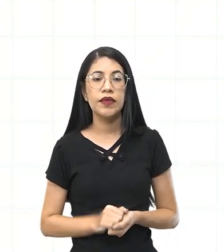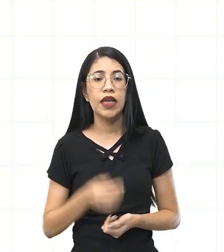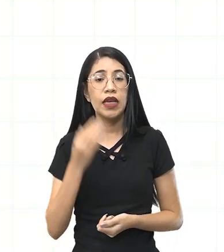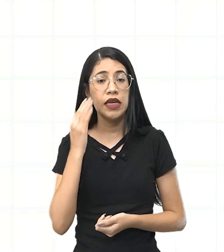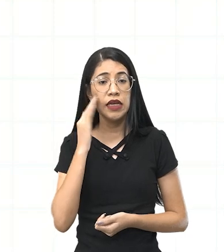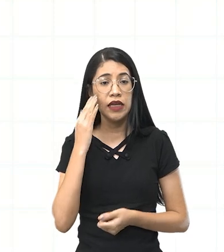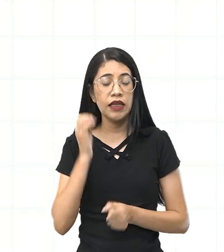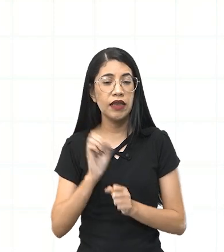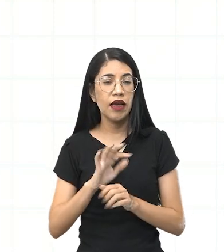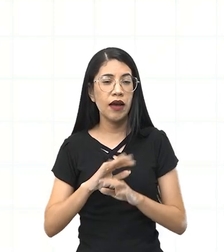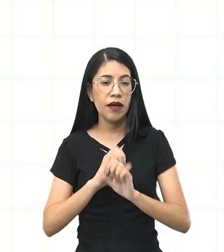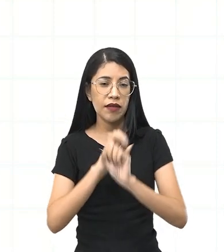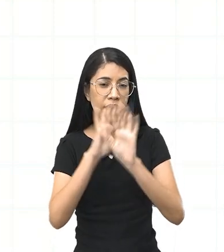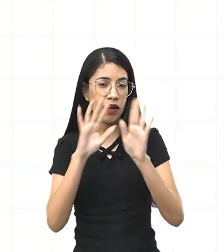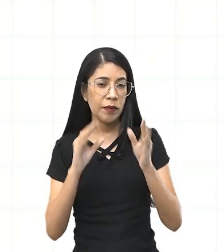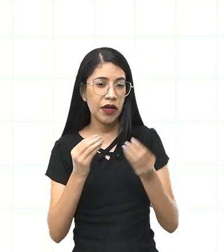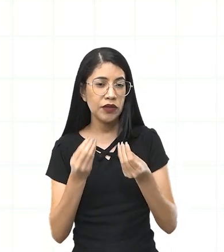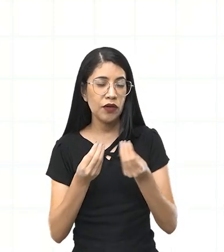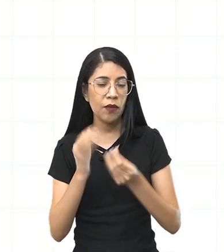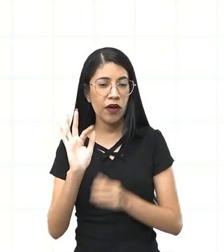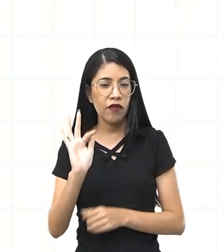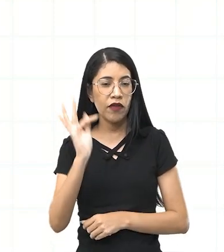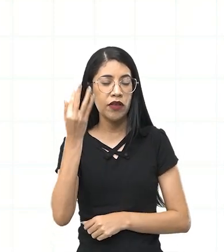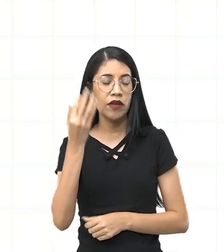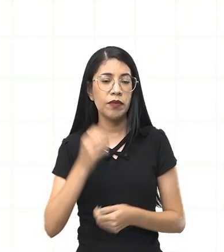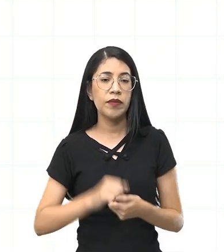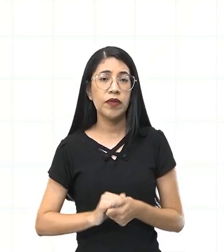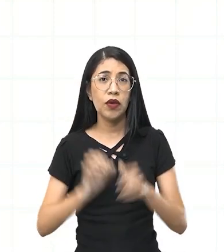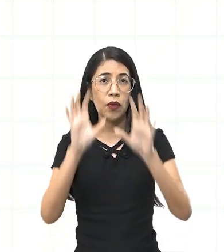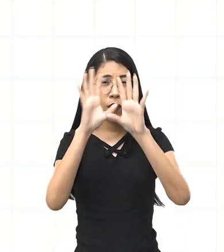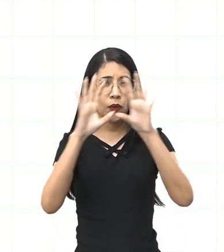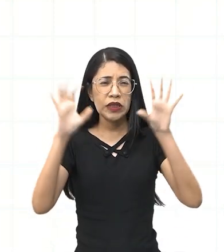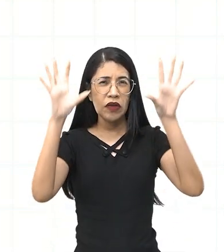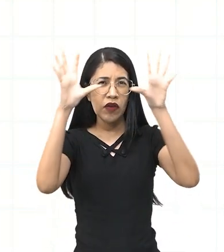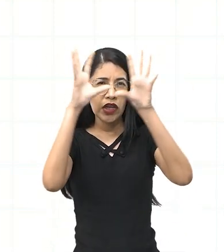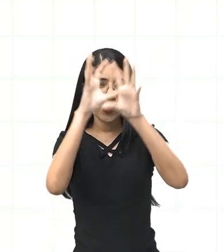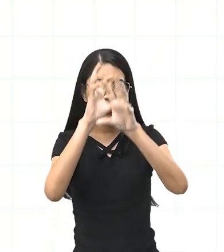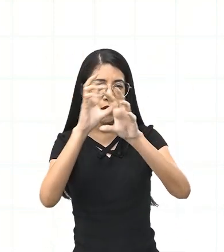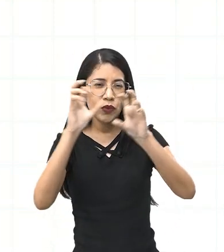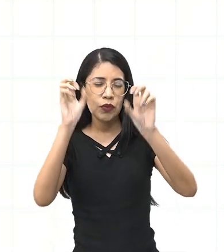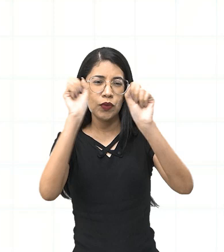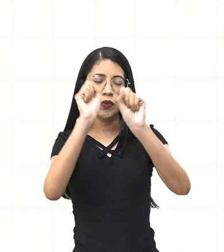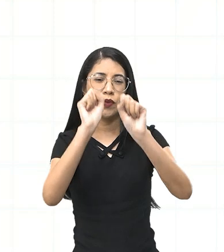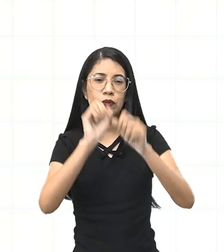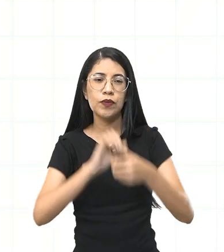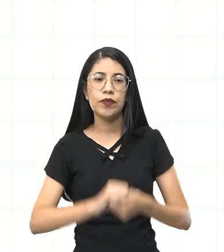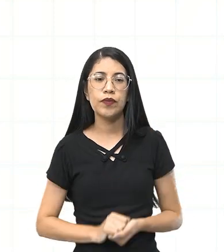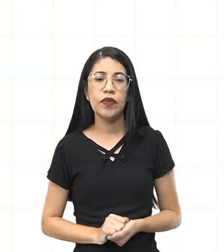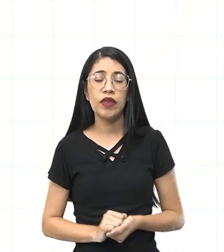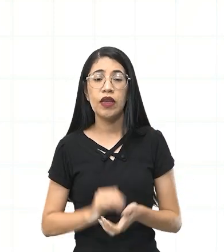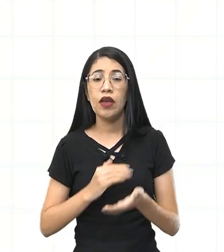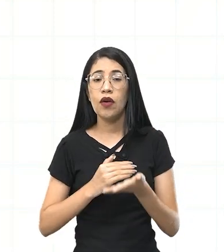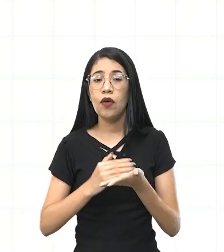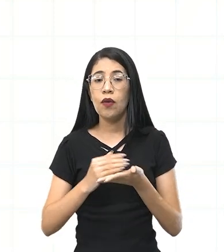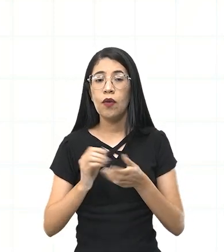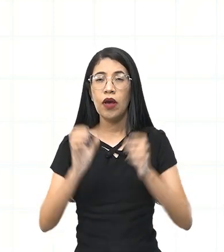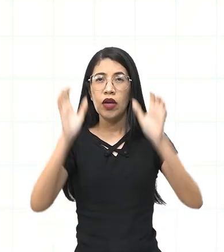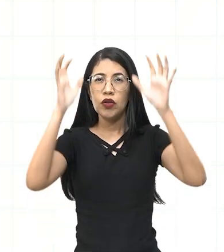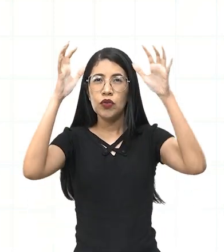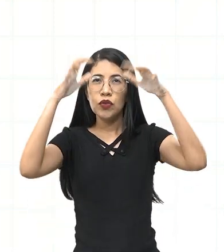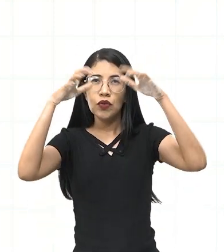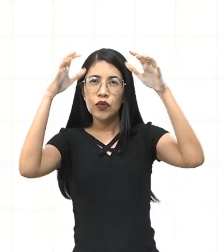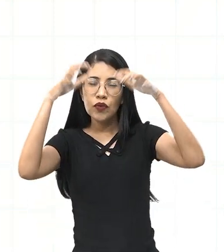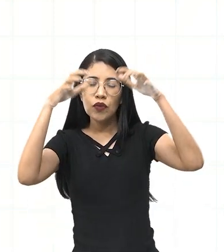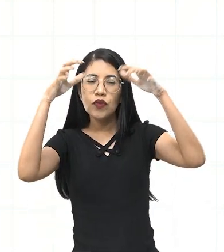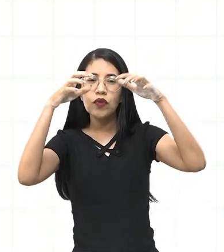Entenda melhor esse fenômeno. Primeiro, o céu fica bem escuro e começa a chover.